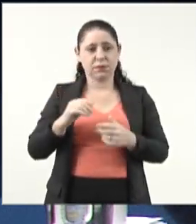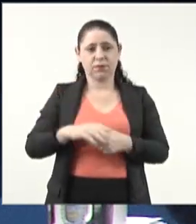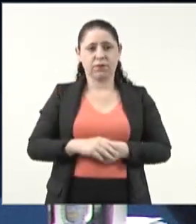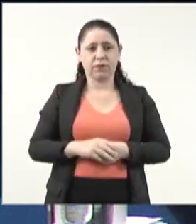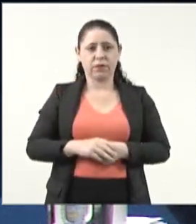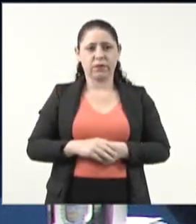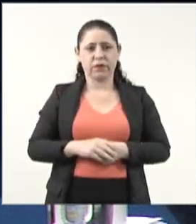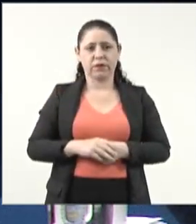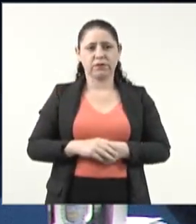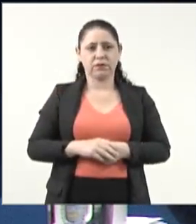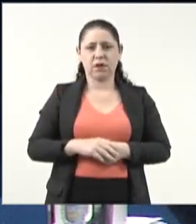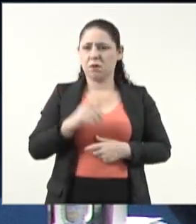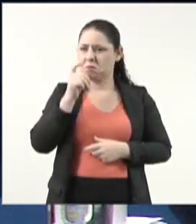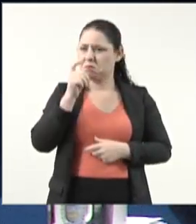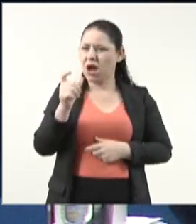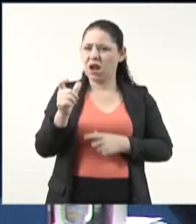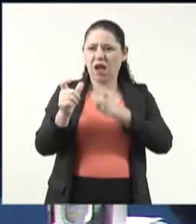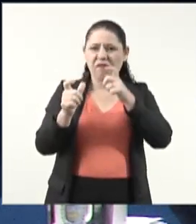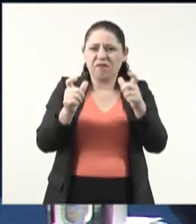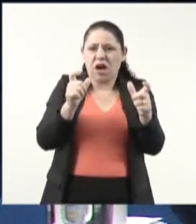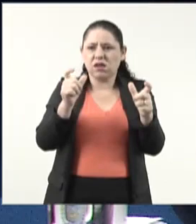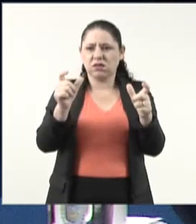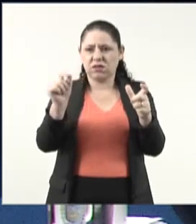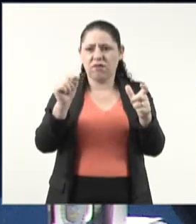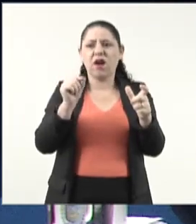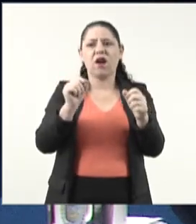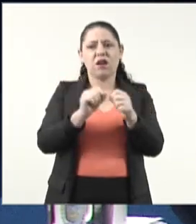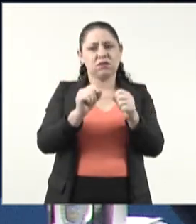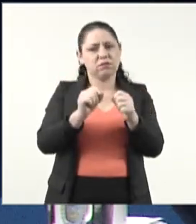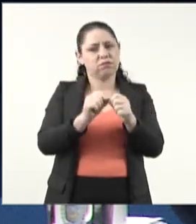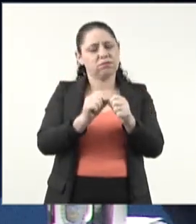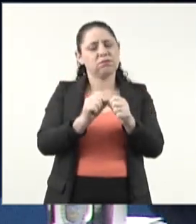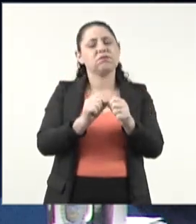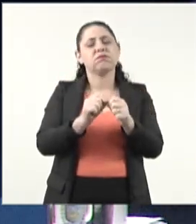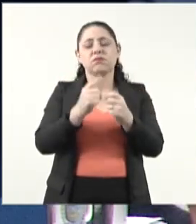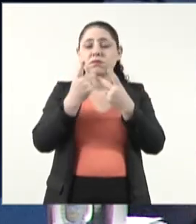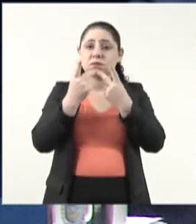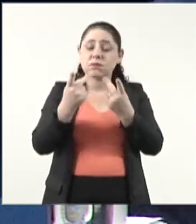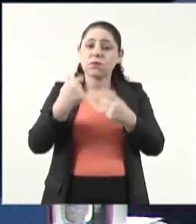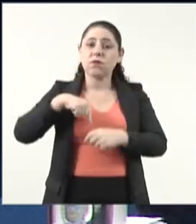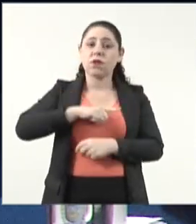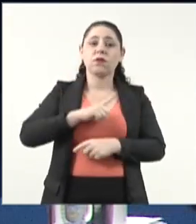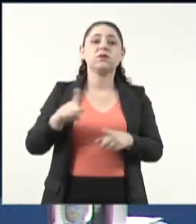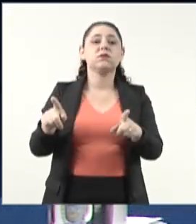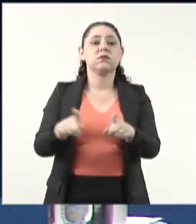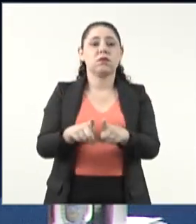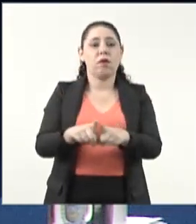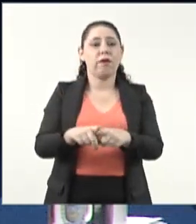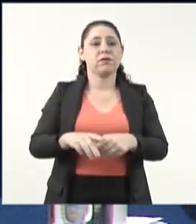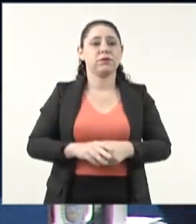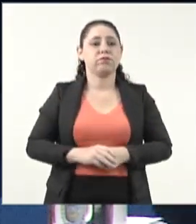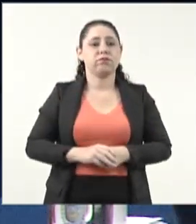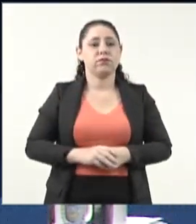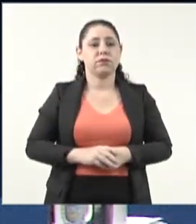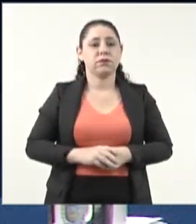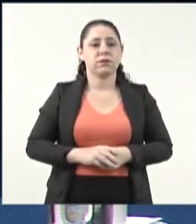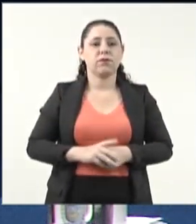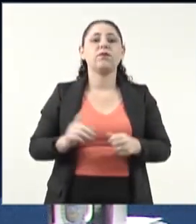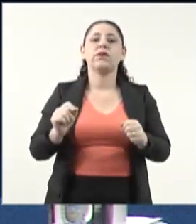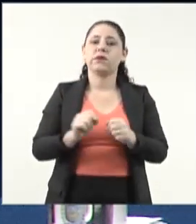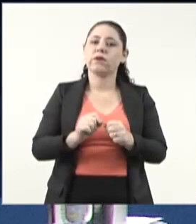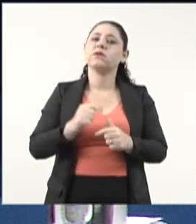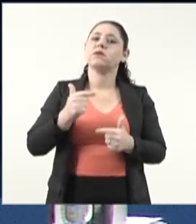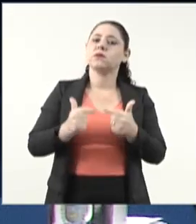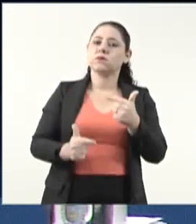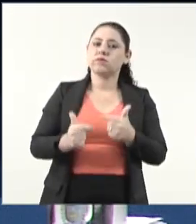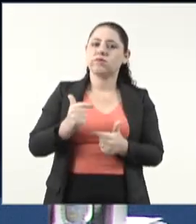na atitude, nas palavras, né, que veio essa agressão. E dizer que nós aqui também fazemos